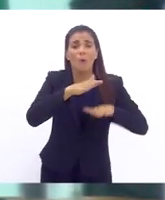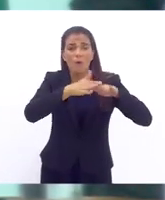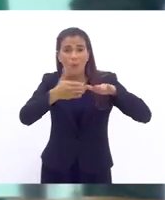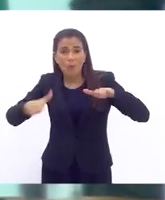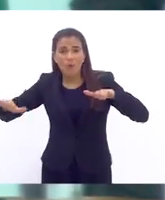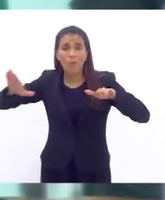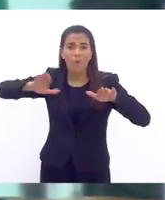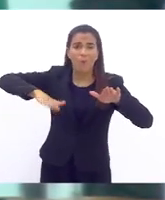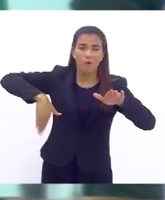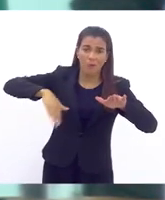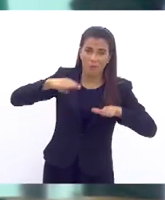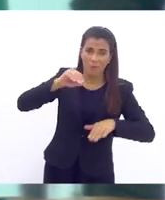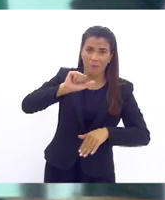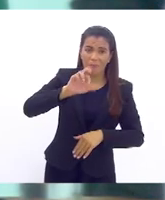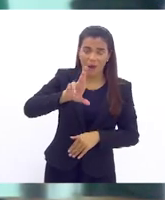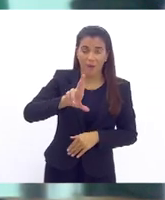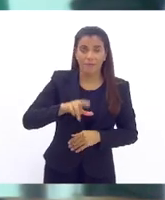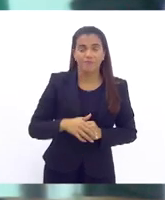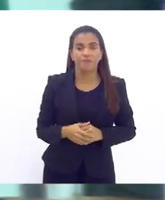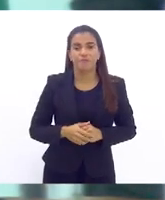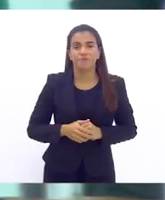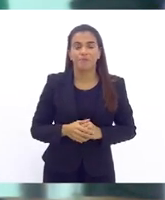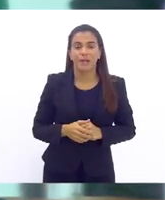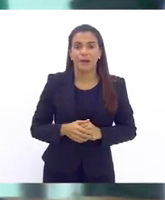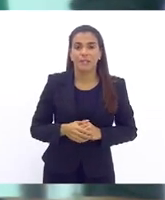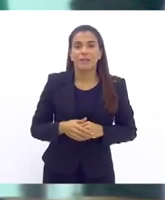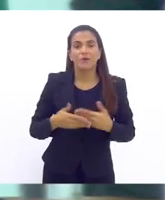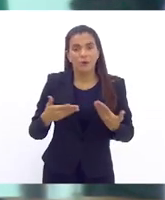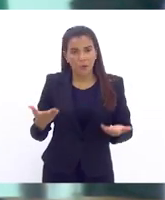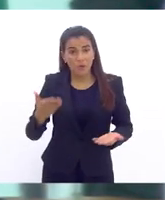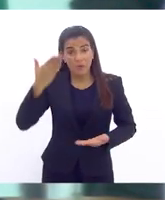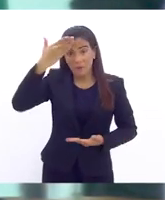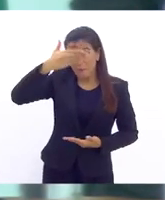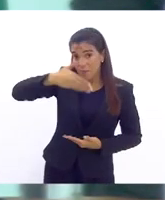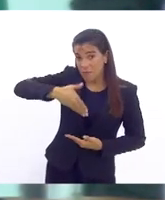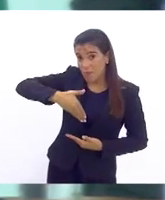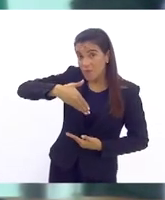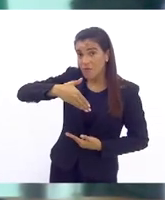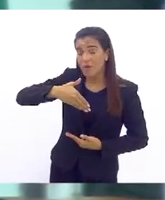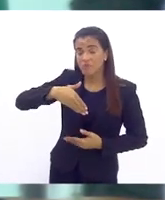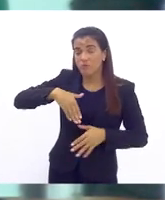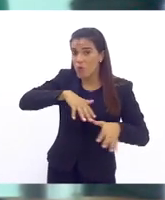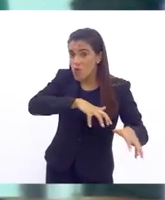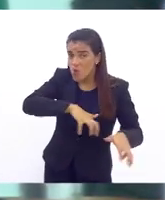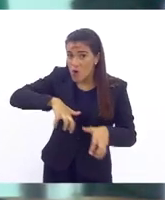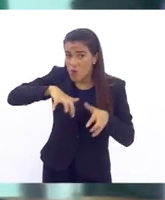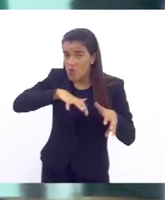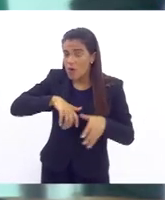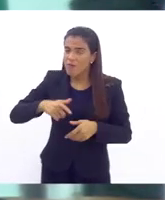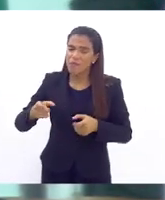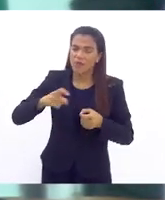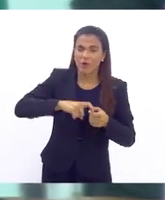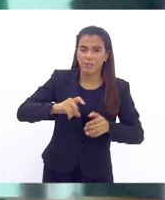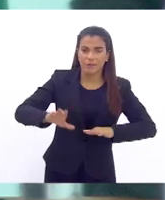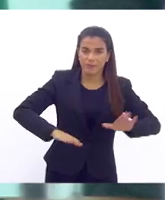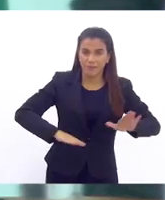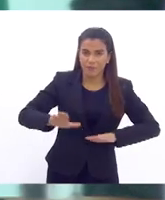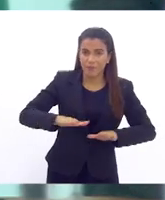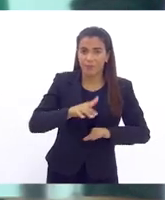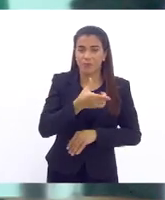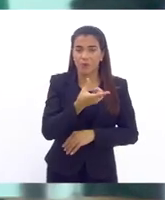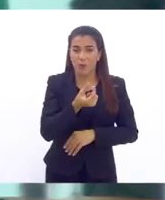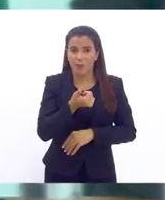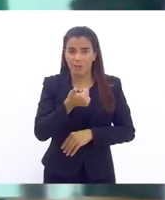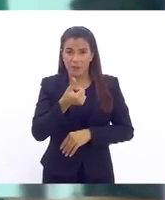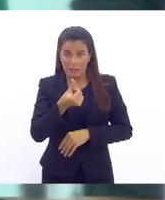licenciado para esse ponto quando está comprovado no licenciamento então voltando ao Jacarepaguá 2016 teve